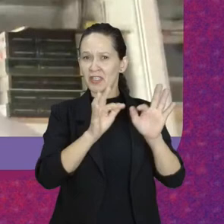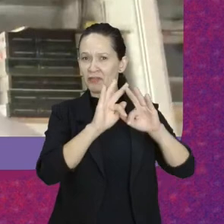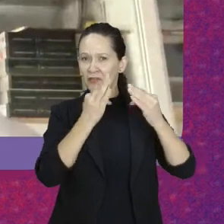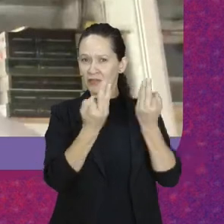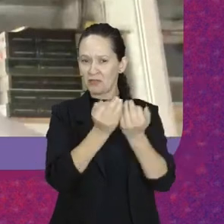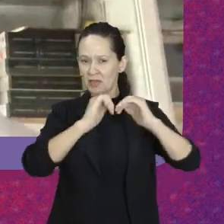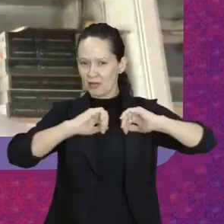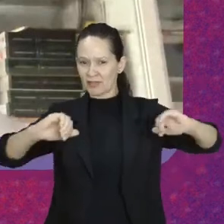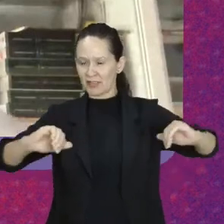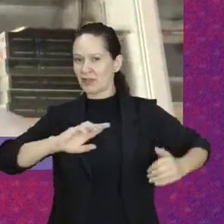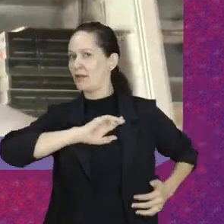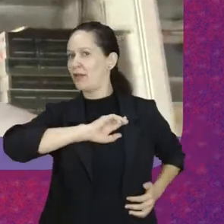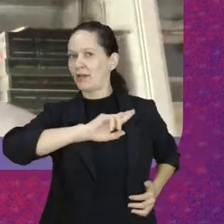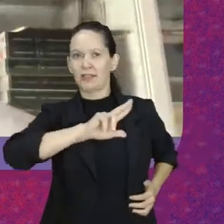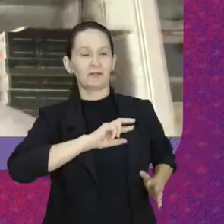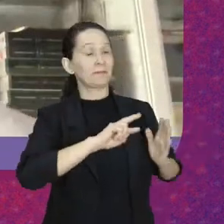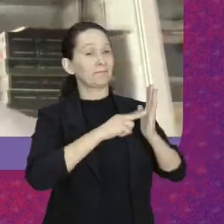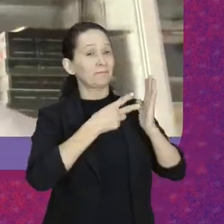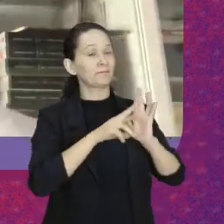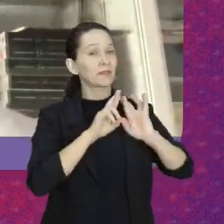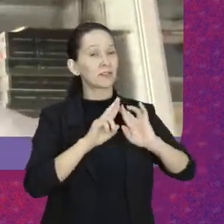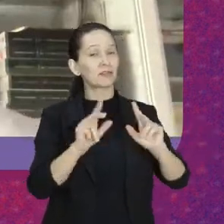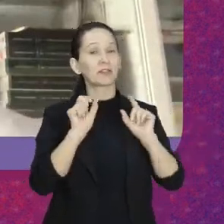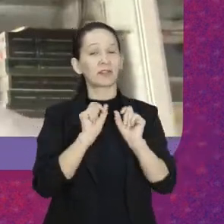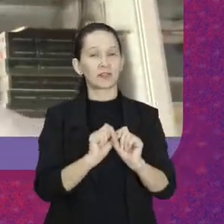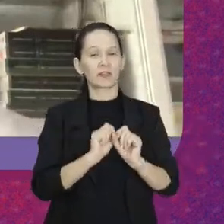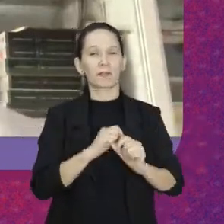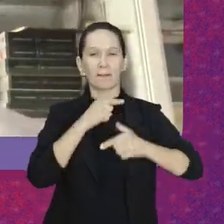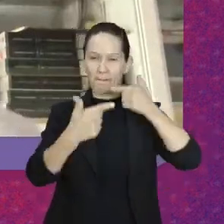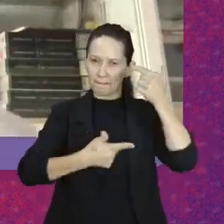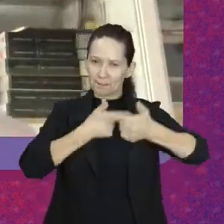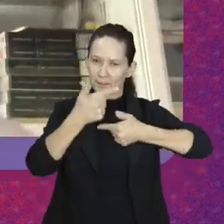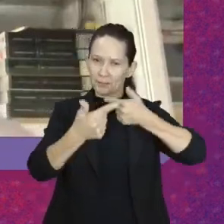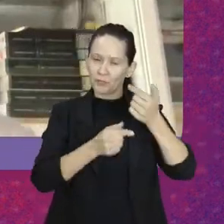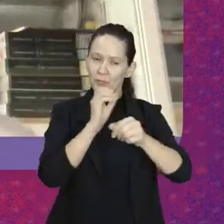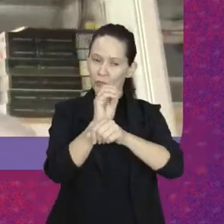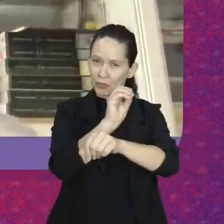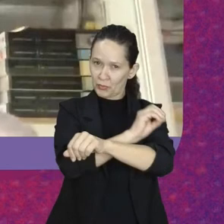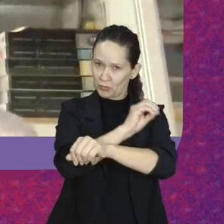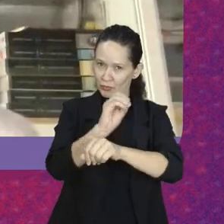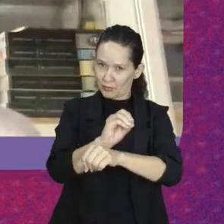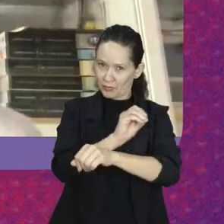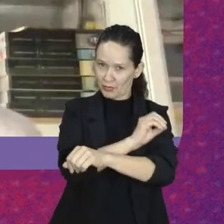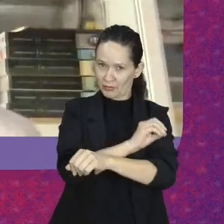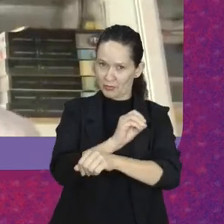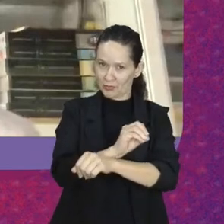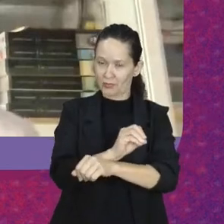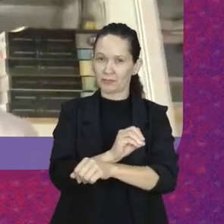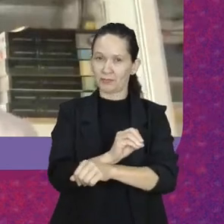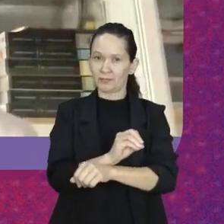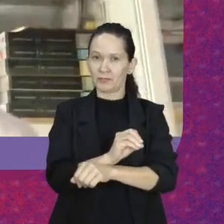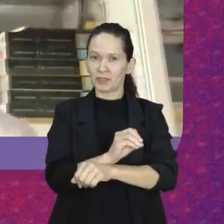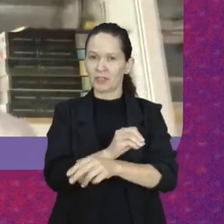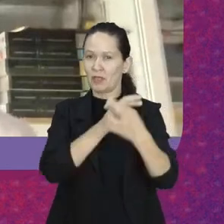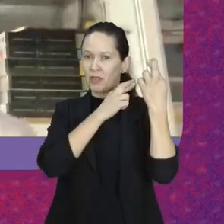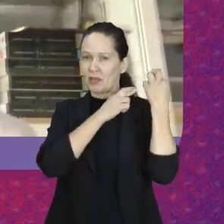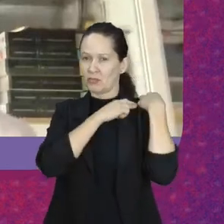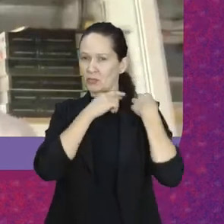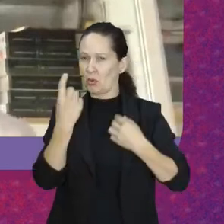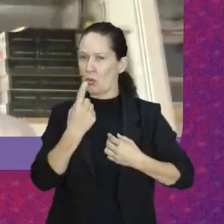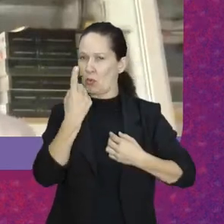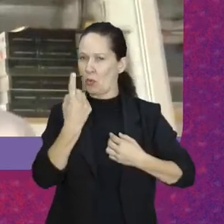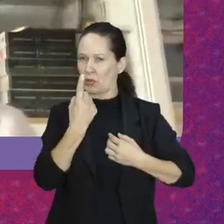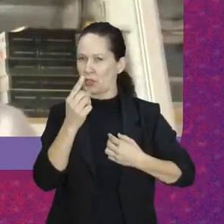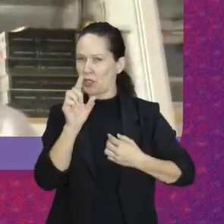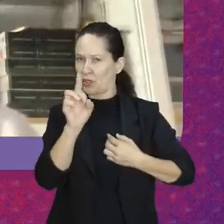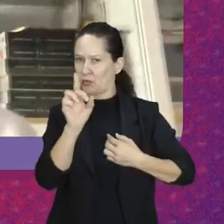Não, não é isso. Quer dizer que o trabalho dos cuidados não deve ser